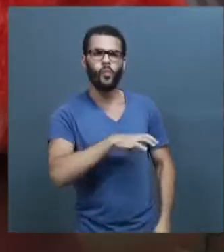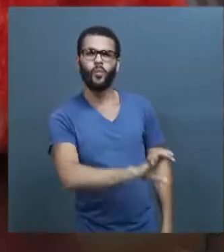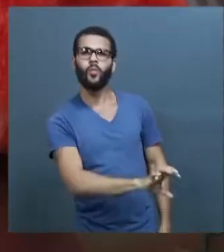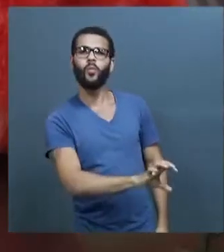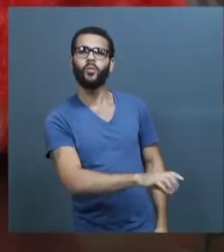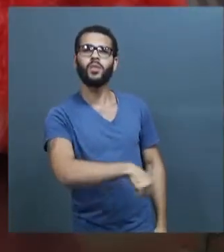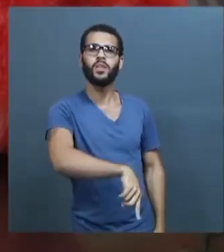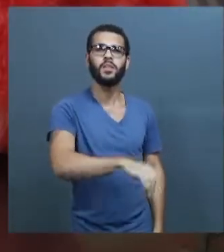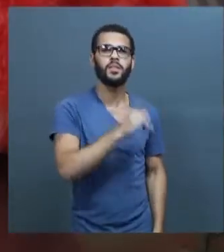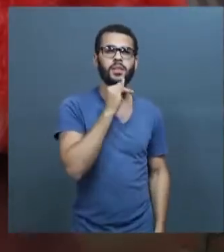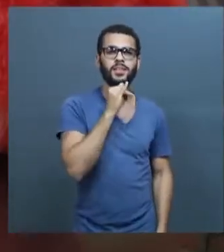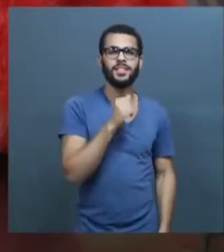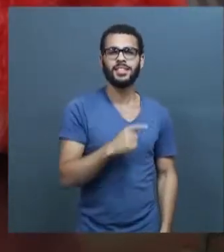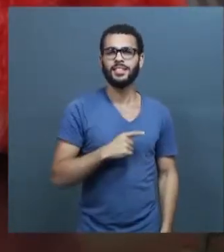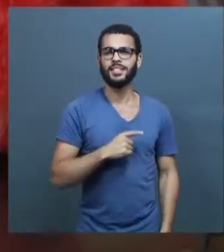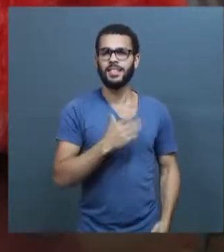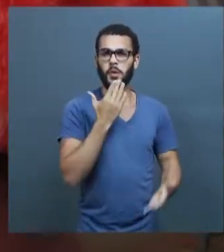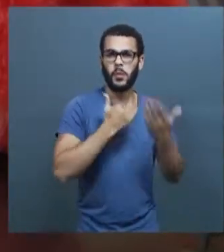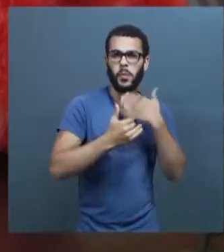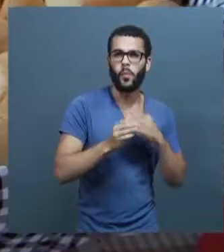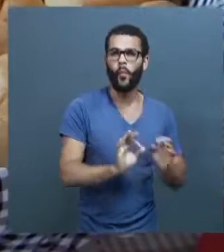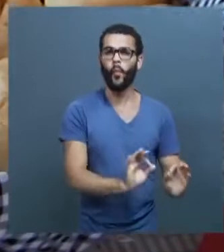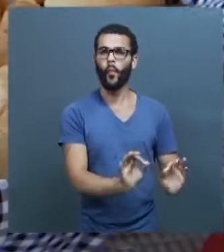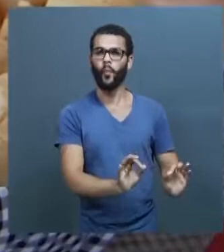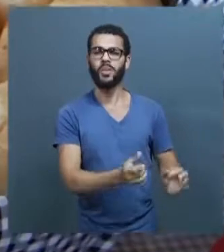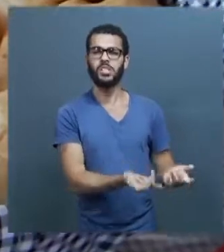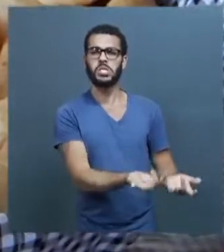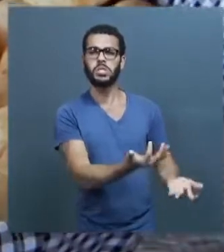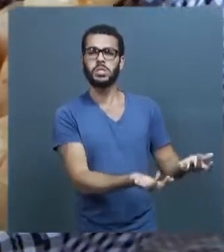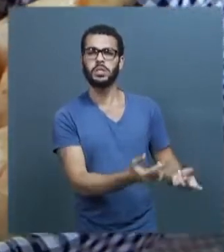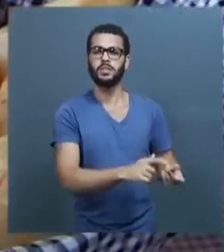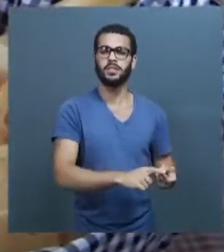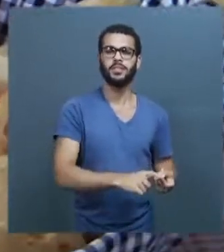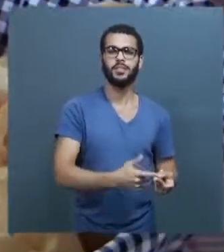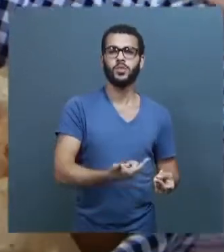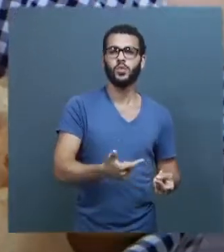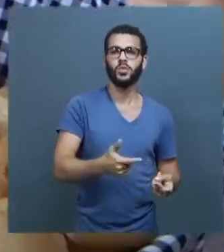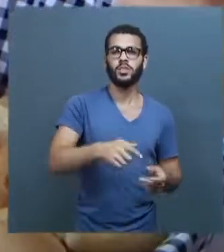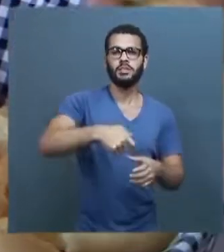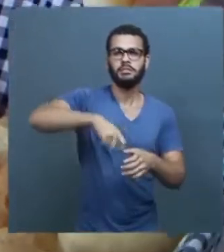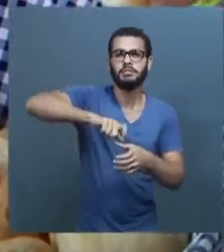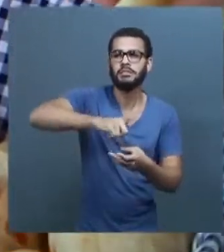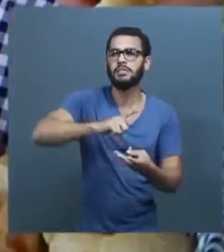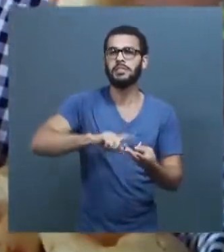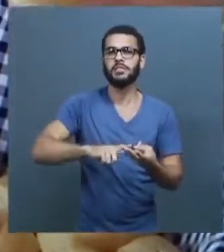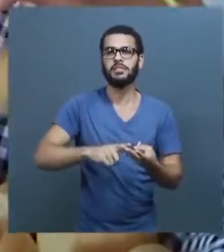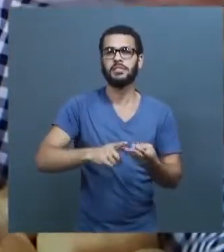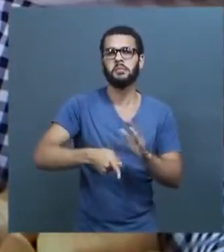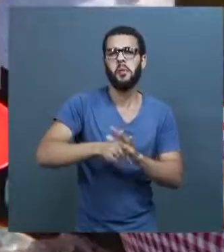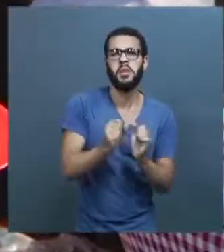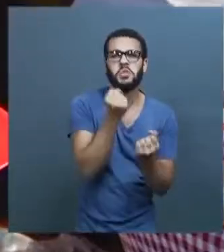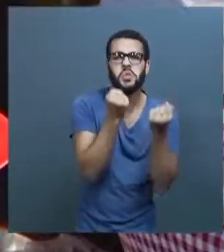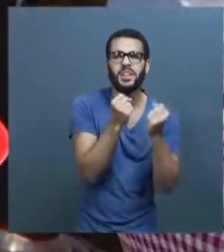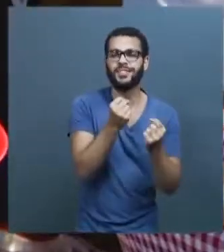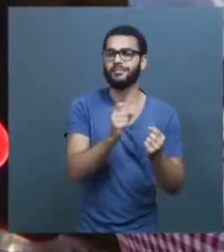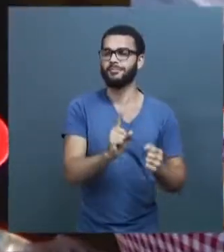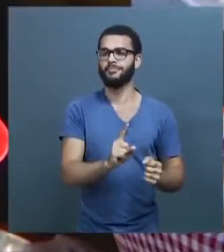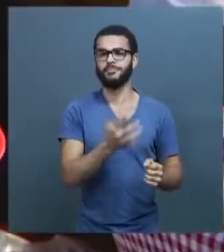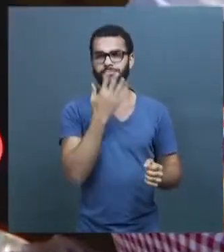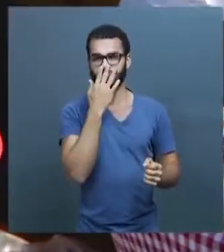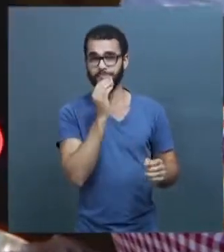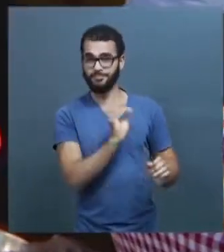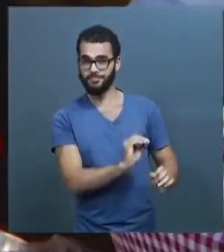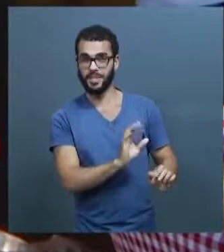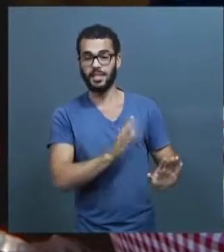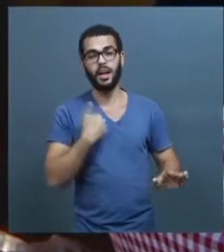sem fritura, né, sem lanche industrializado, sempre foi a nossa busca. Só que foi